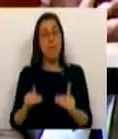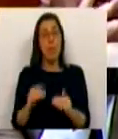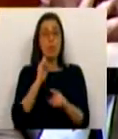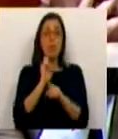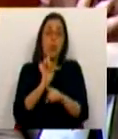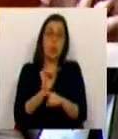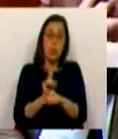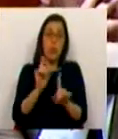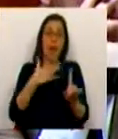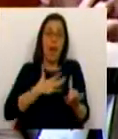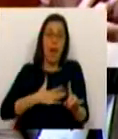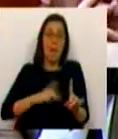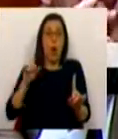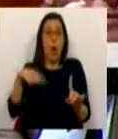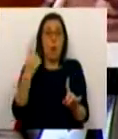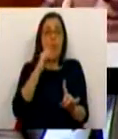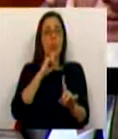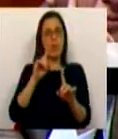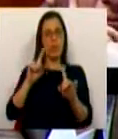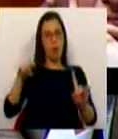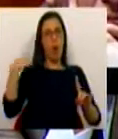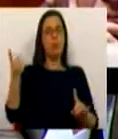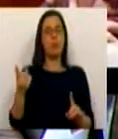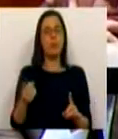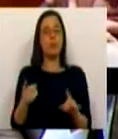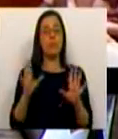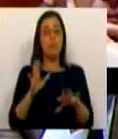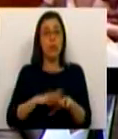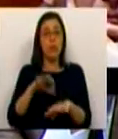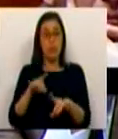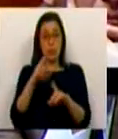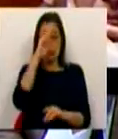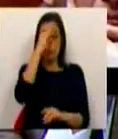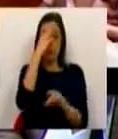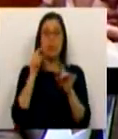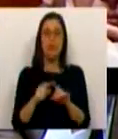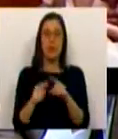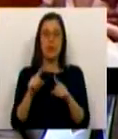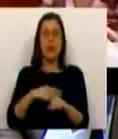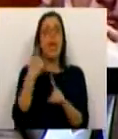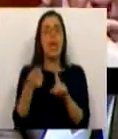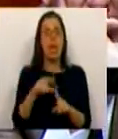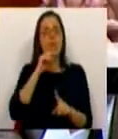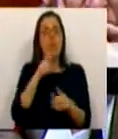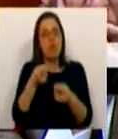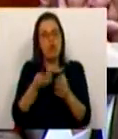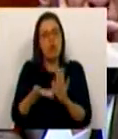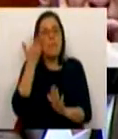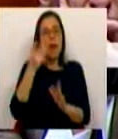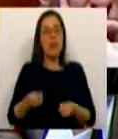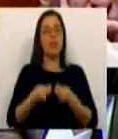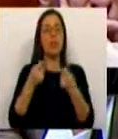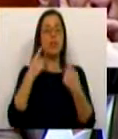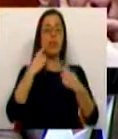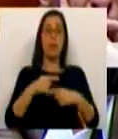do que aquilo que desejávamos que pudesse ter sido. Mas foi graças a esse esforço que este ano podemos aumentar de facto o